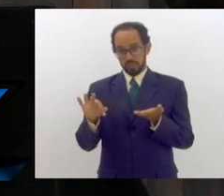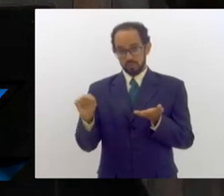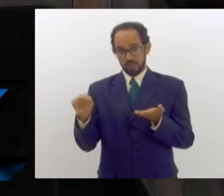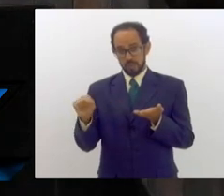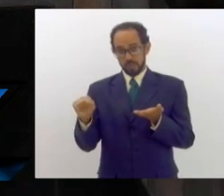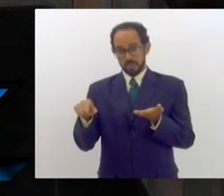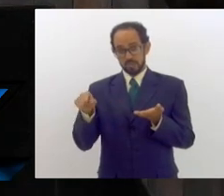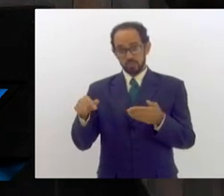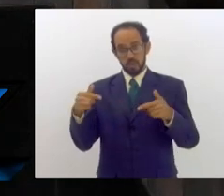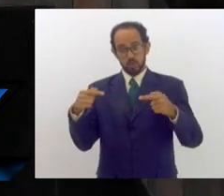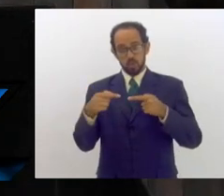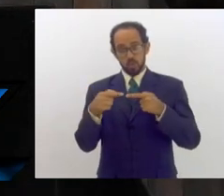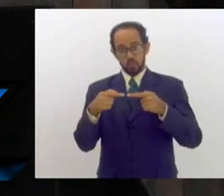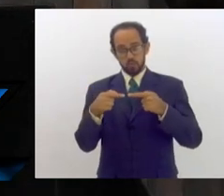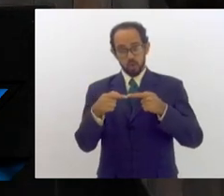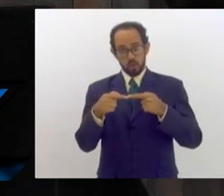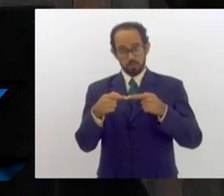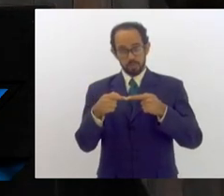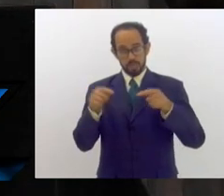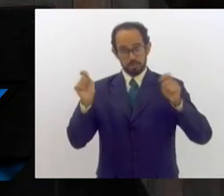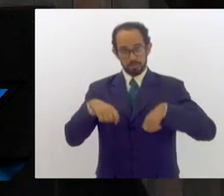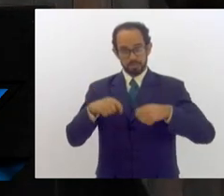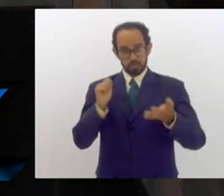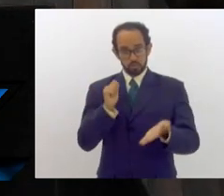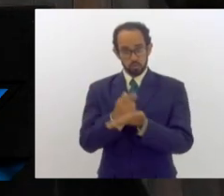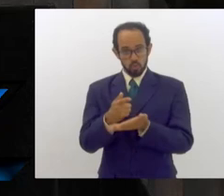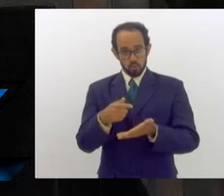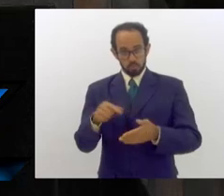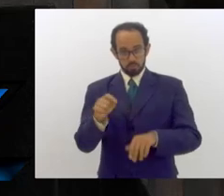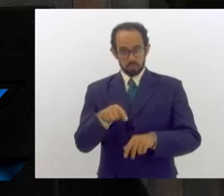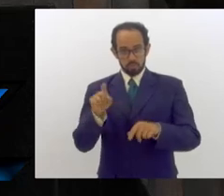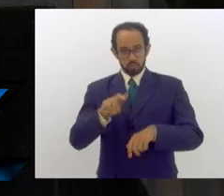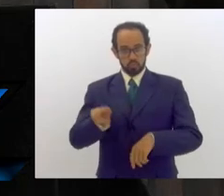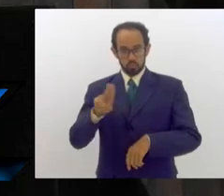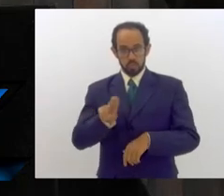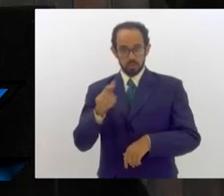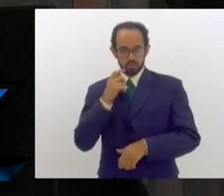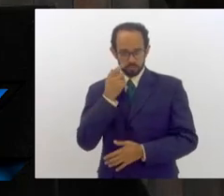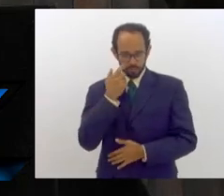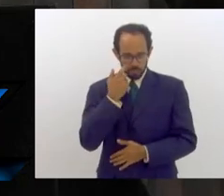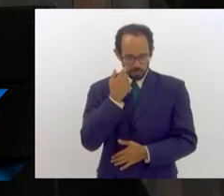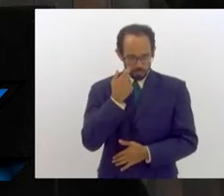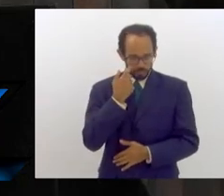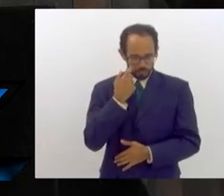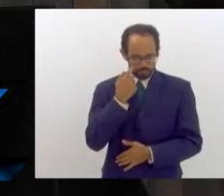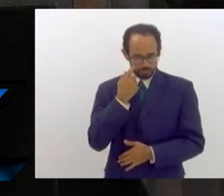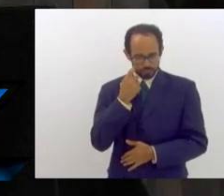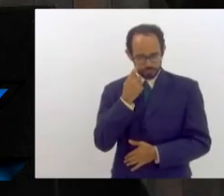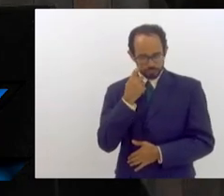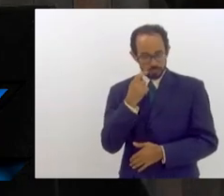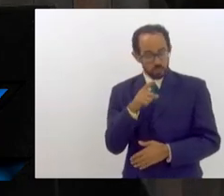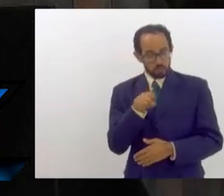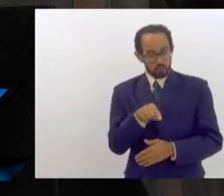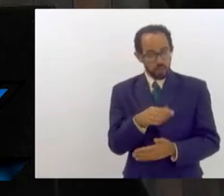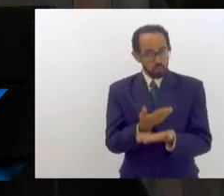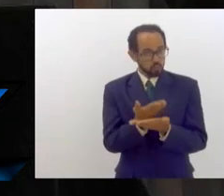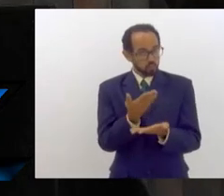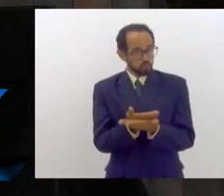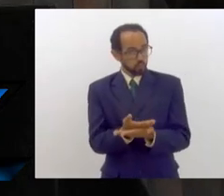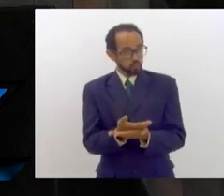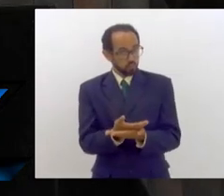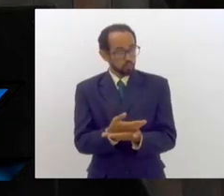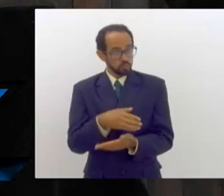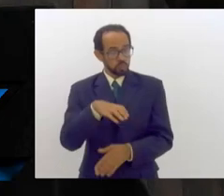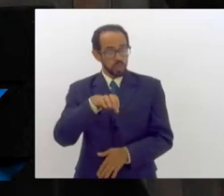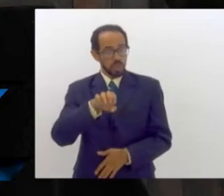tiver de acordo com o poder aquisitivo do usuário isso é um estudo econométrico Claro